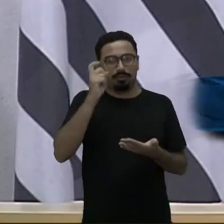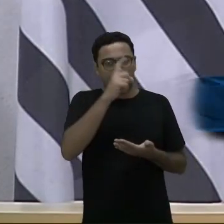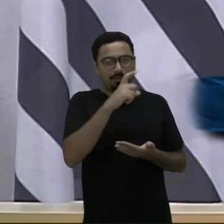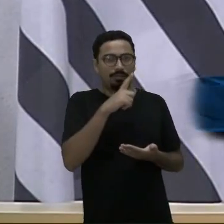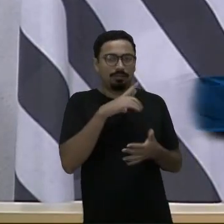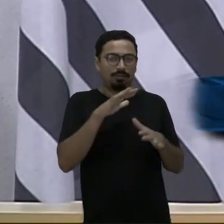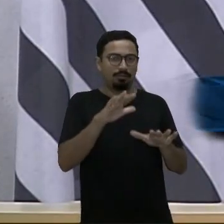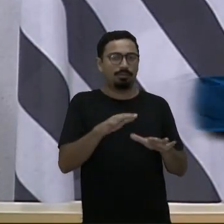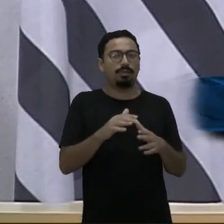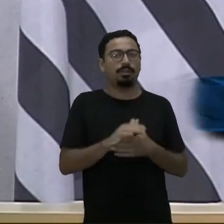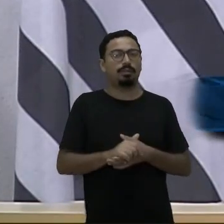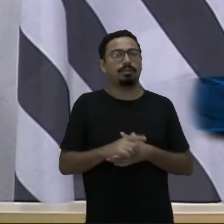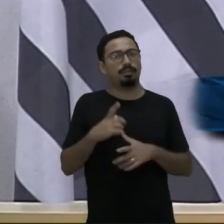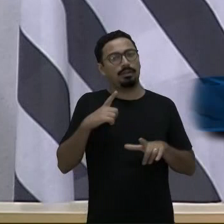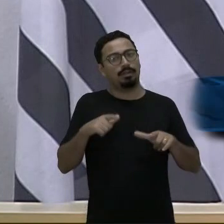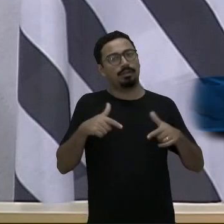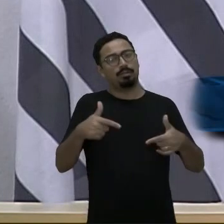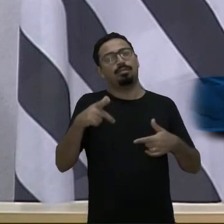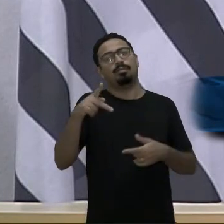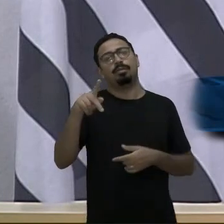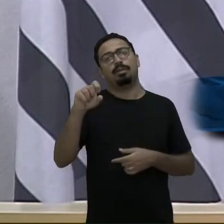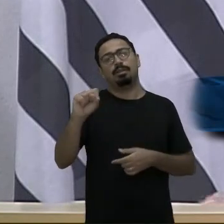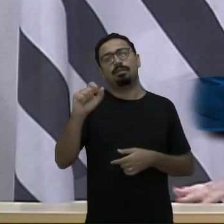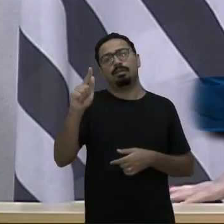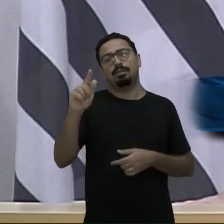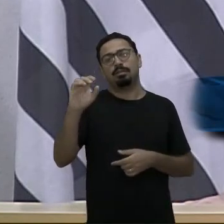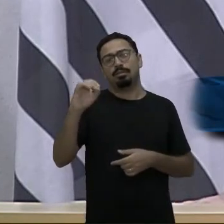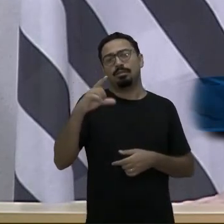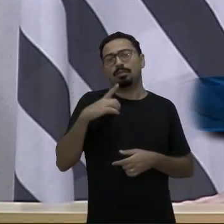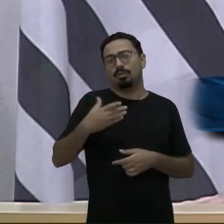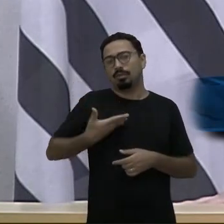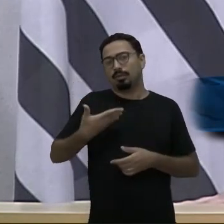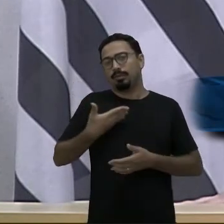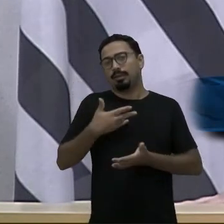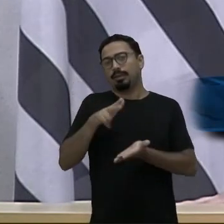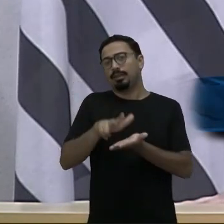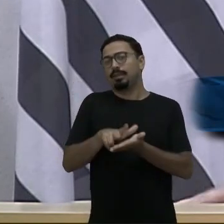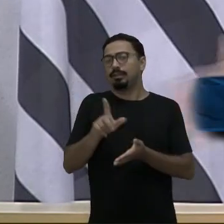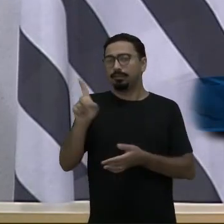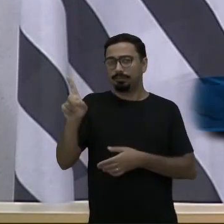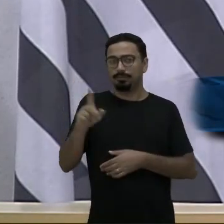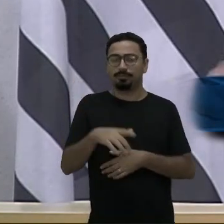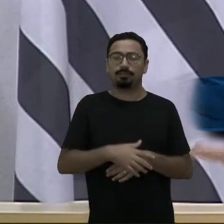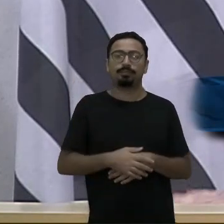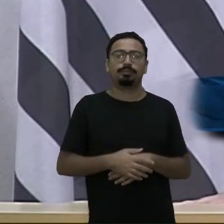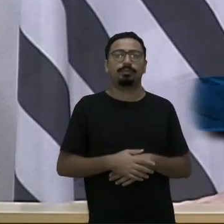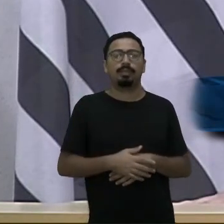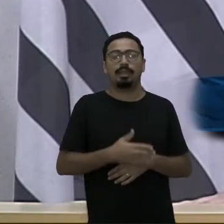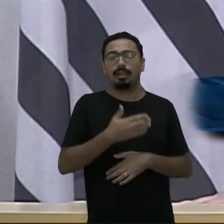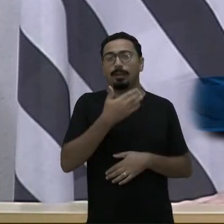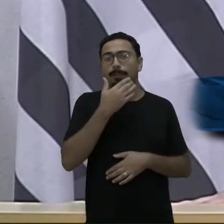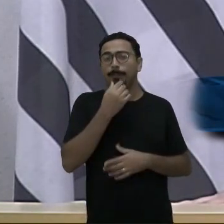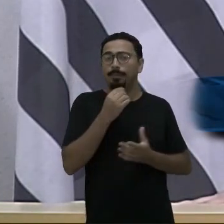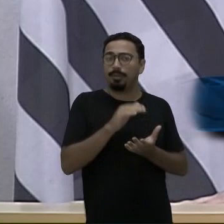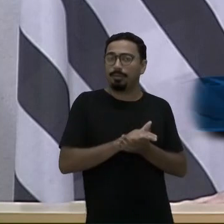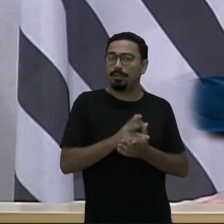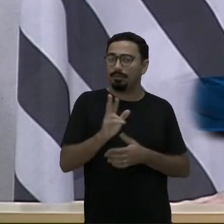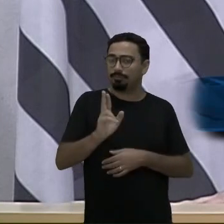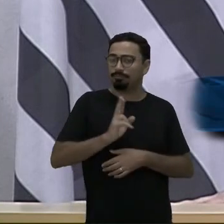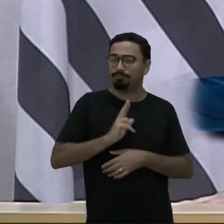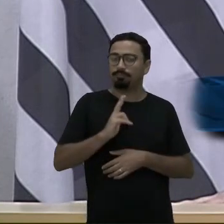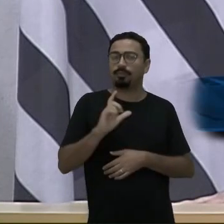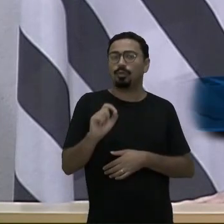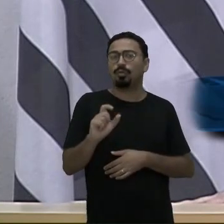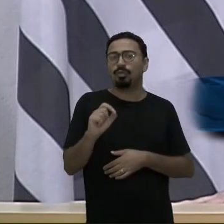vêm fazendo diferença no PSGO. Eu tô com uma amiga internada lá e o marido dela disse para mim que